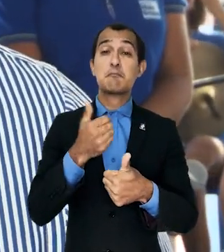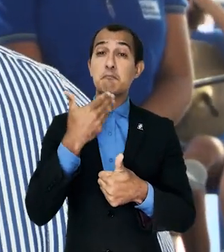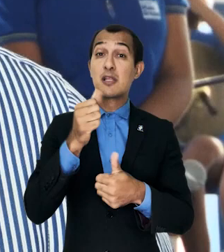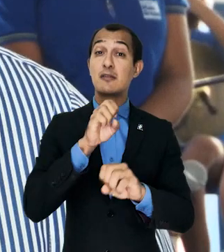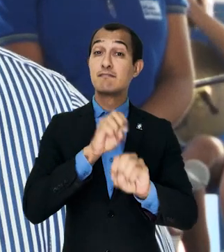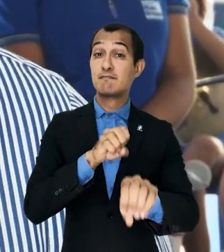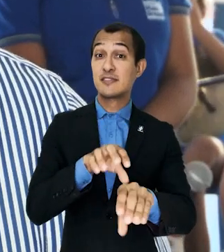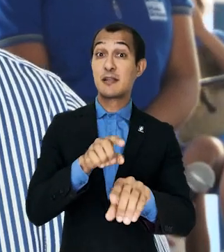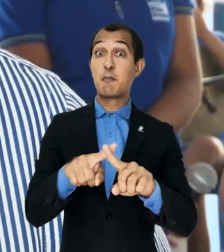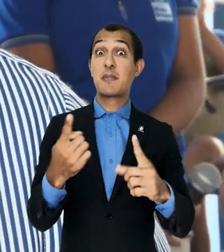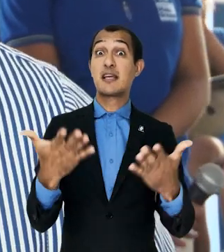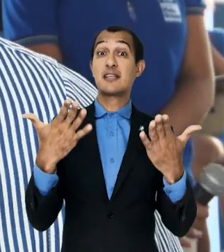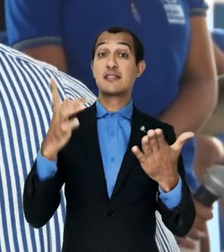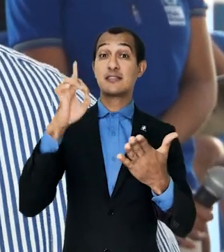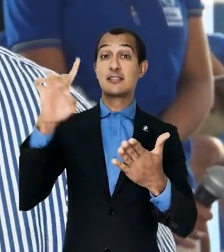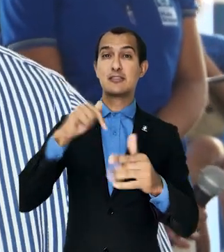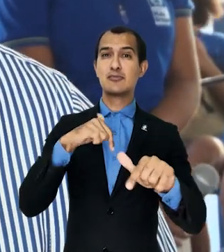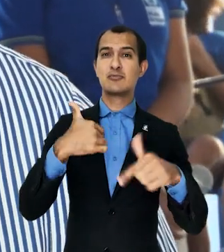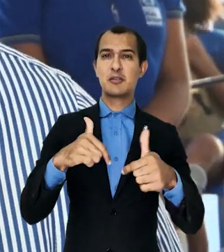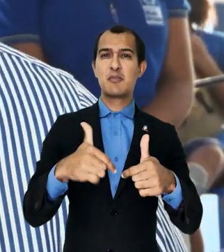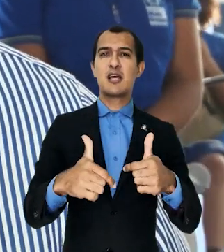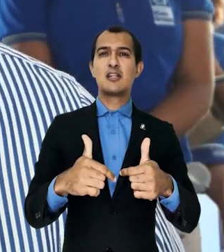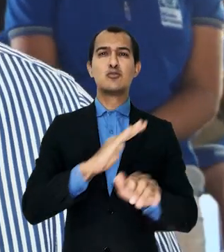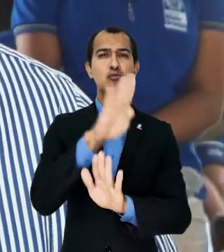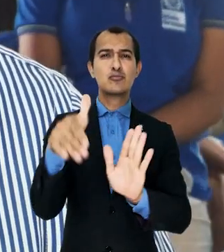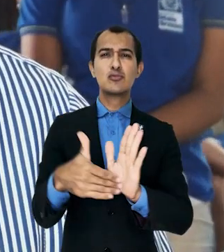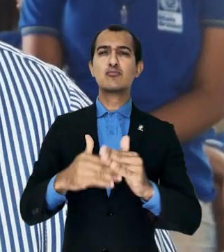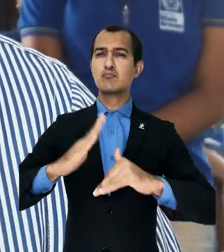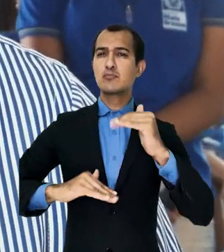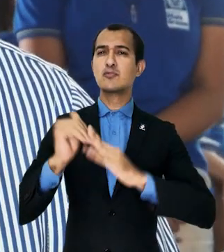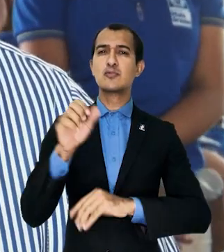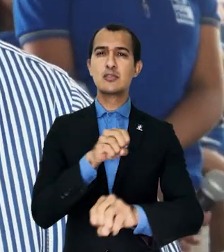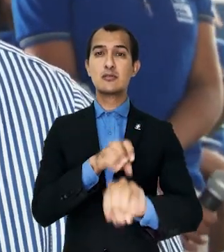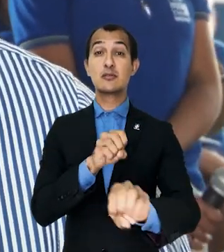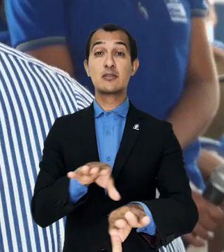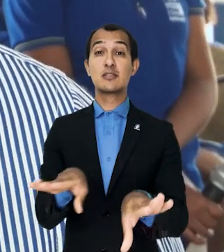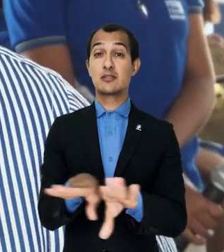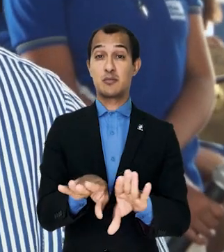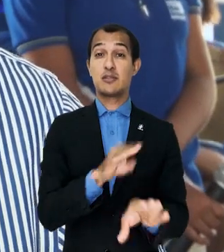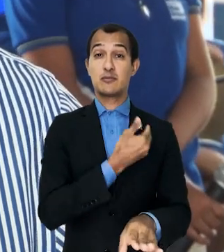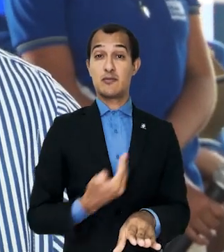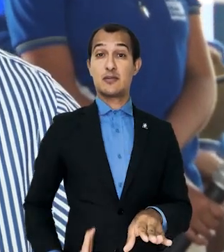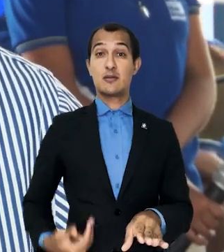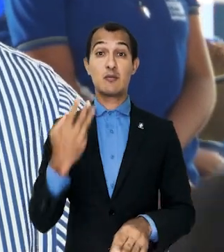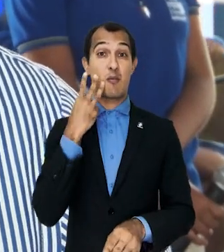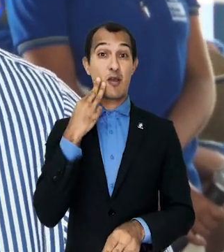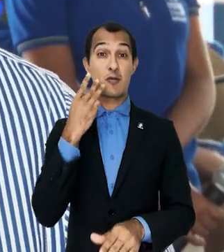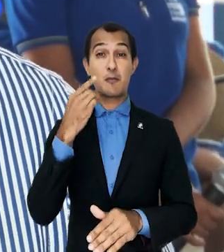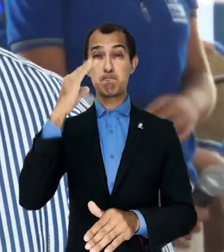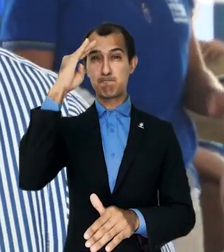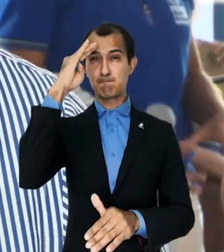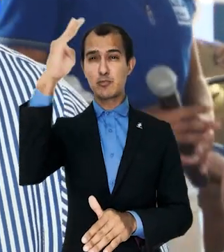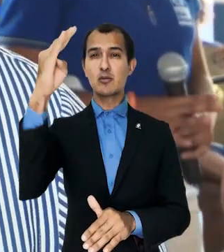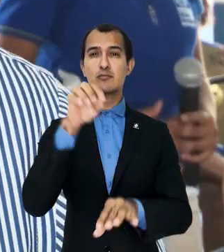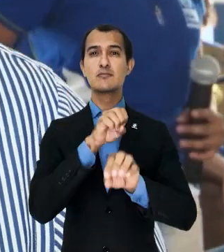esses resultados de aprendizagem mas graças a Deus aí com muito trabalho de todos os profissionais da educação e também